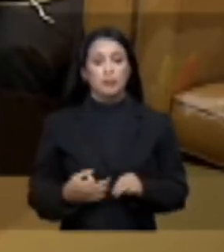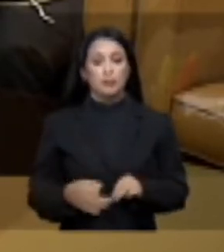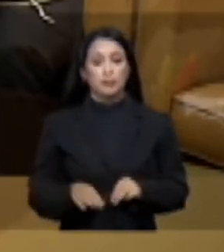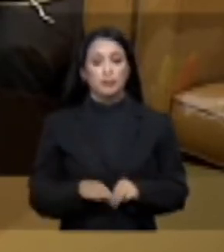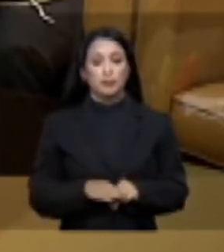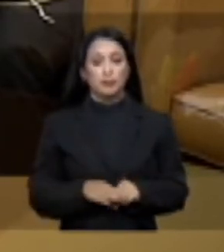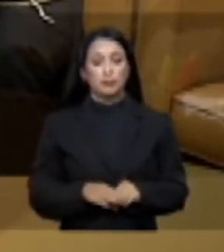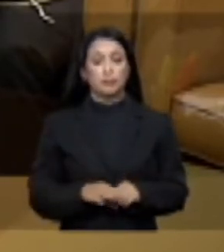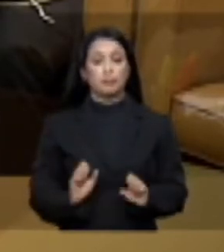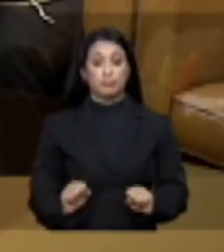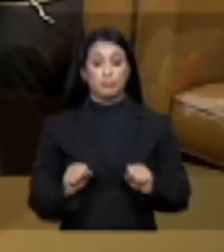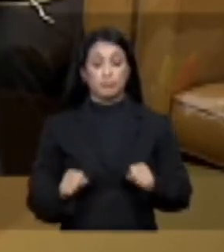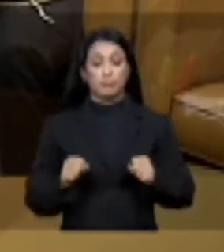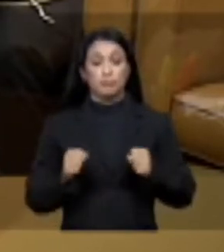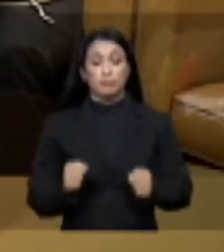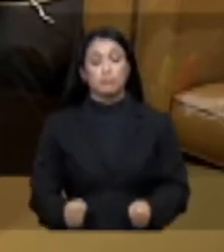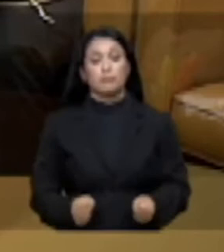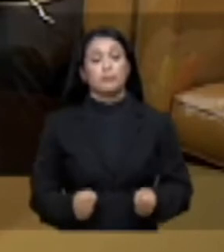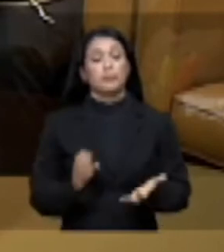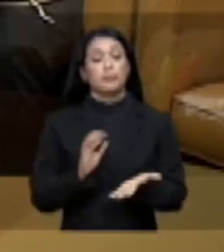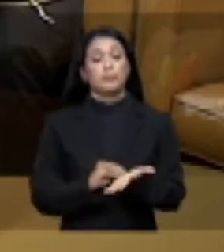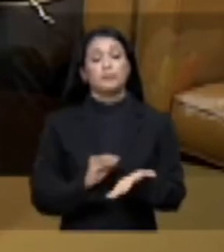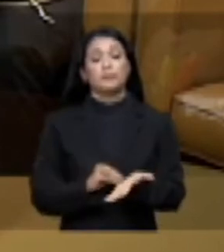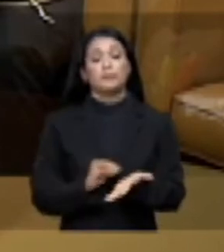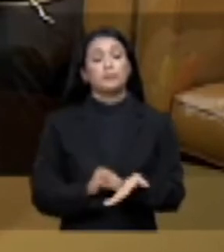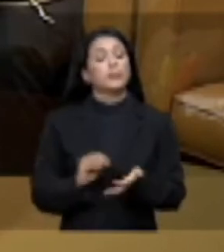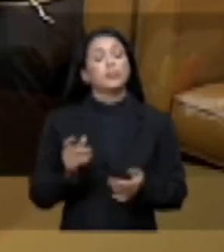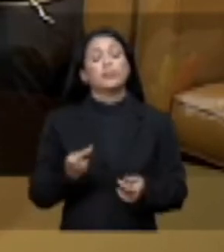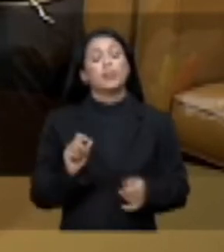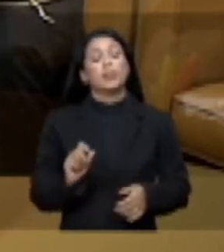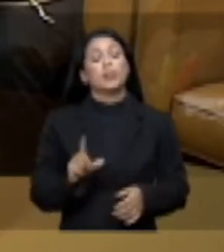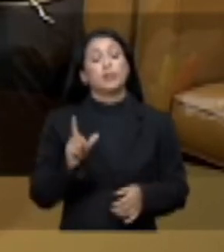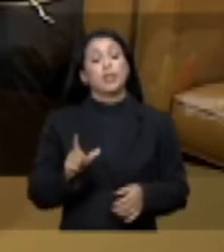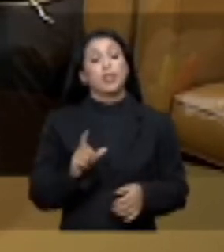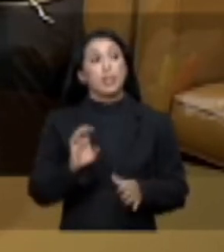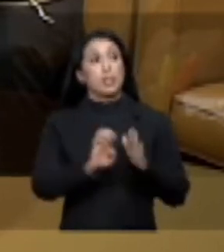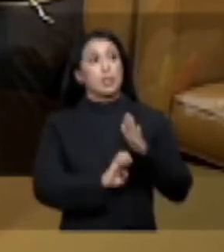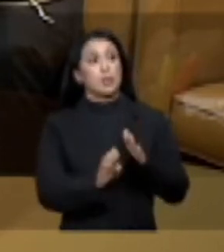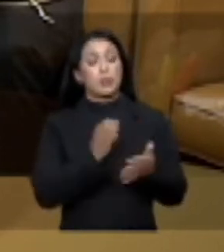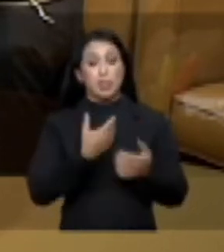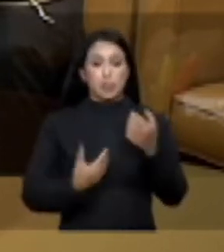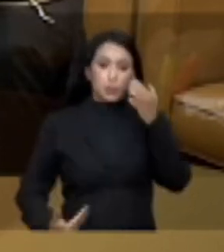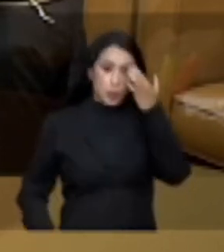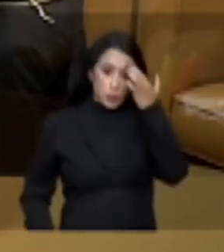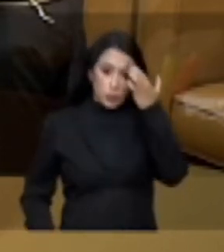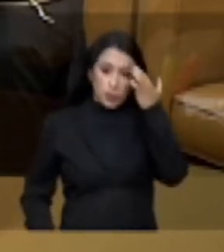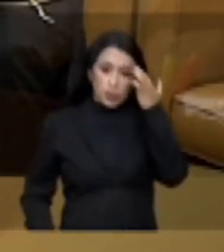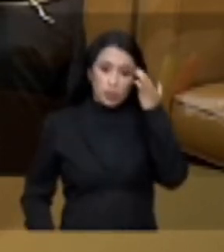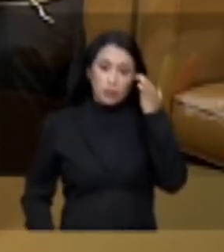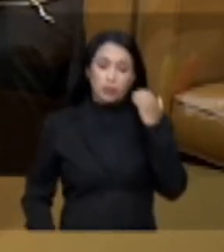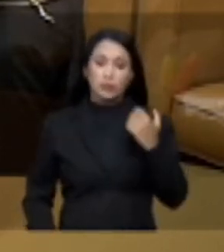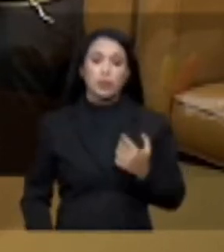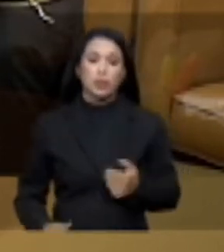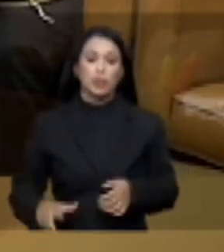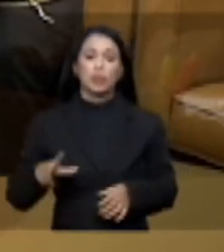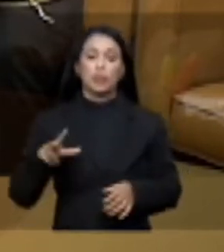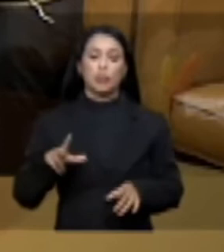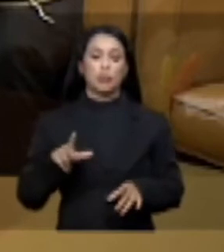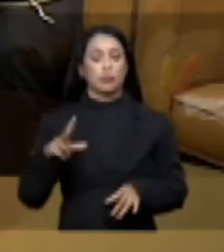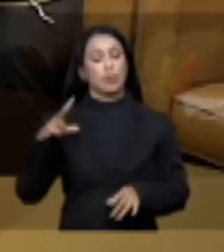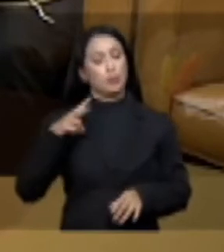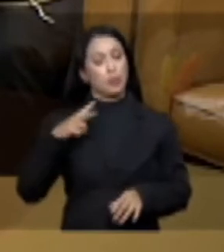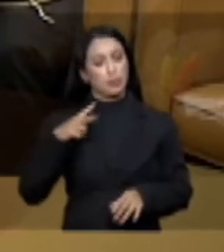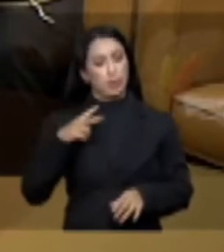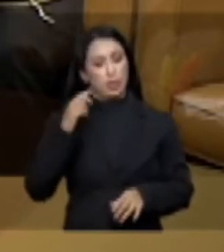quarto eixo de defesa, que é a total insubsistência de se falar em privilégio para as empresas públicas, para as empresas privadas.